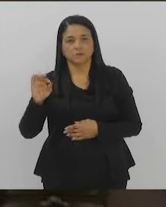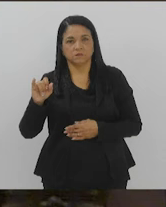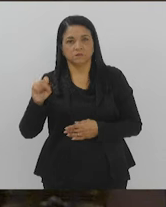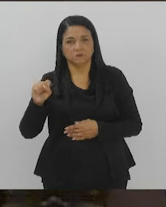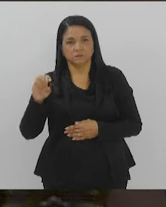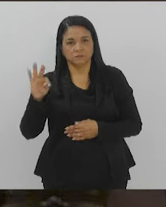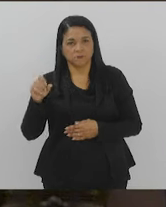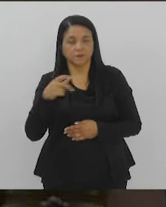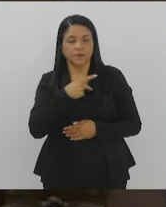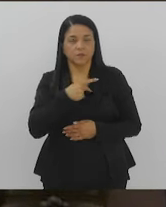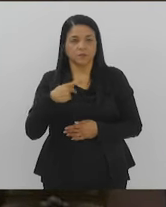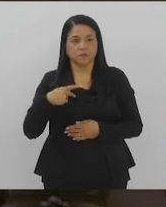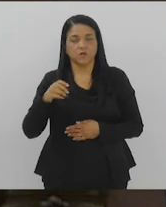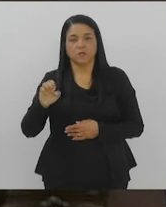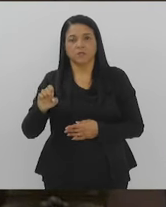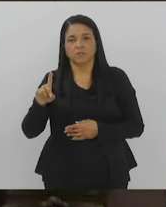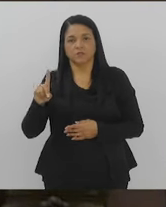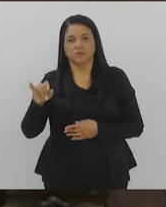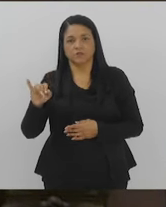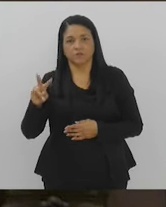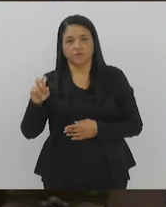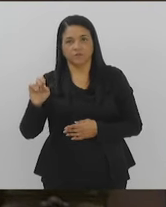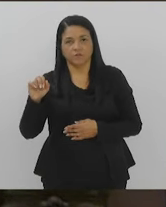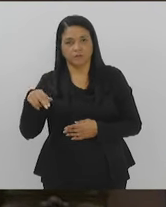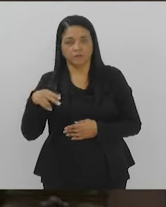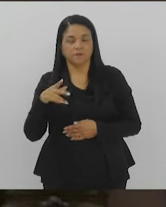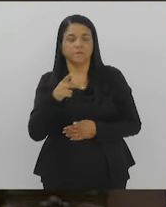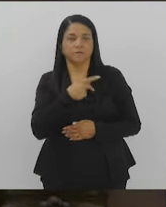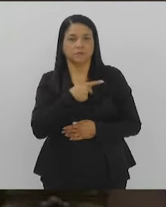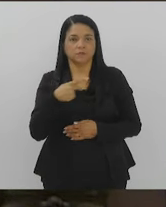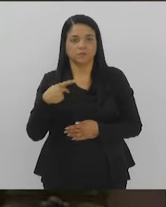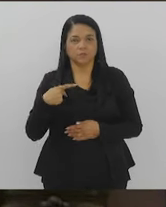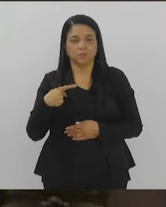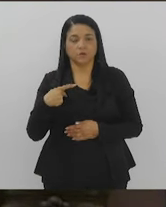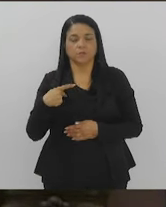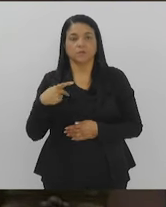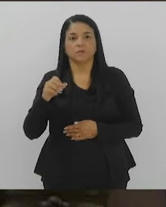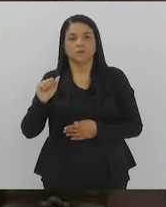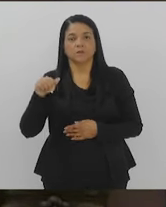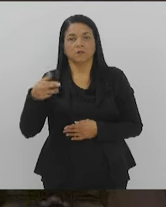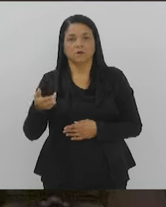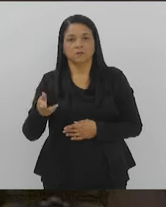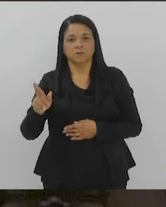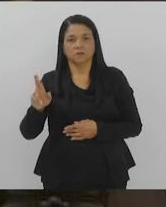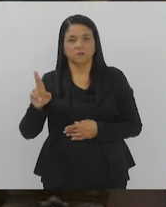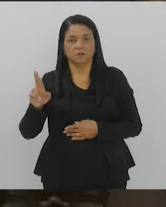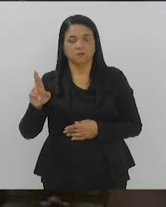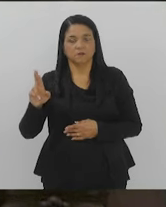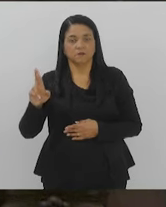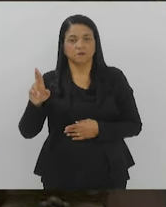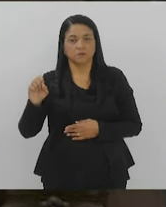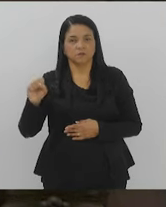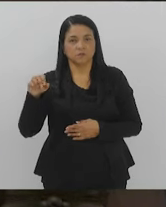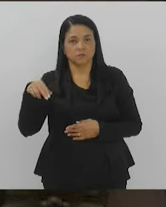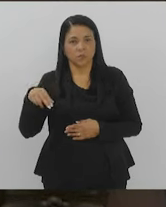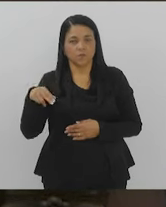nosso pastor Edivan Albuquerque, o nosso pastor Anderson da Conceição,